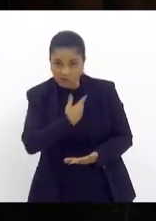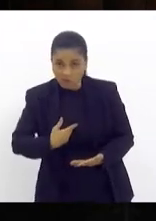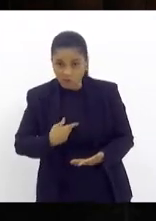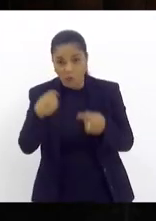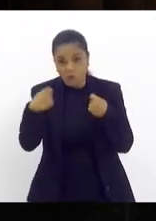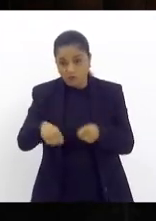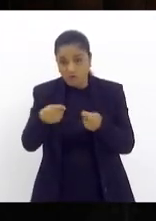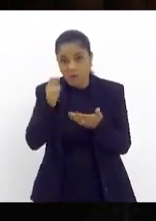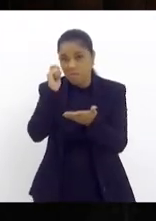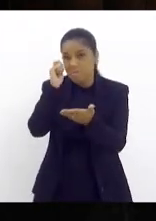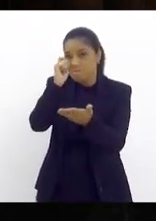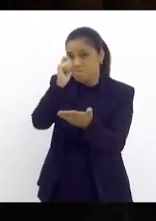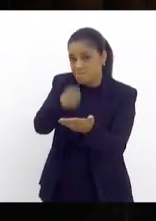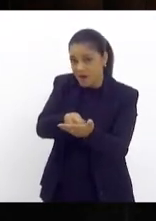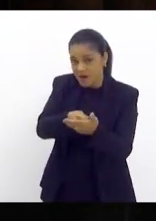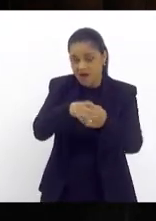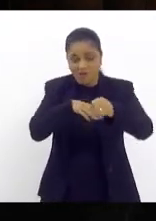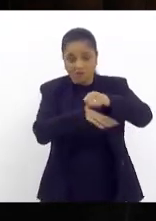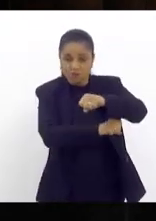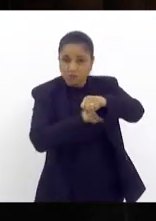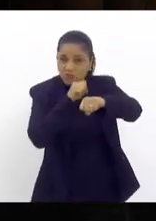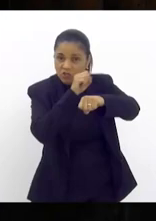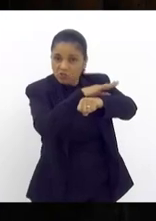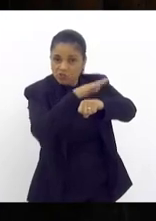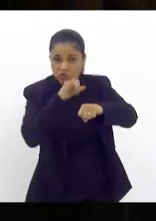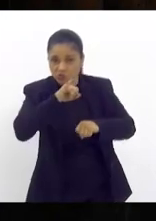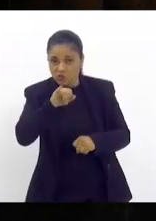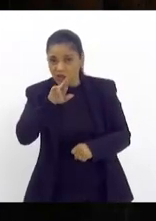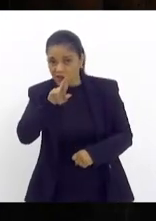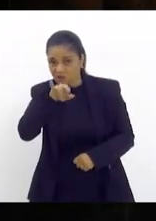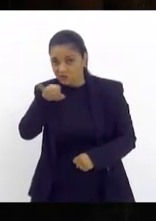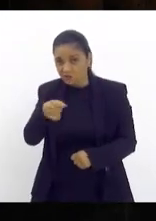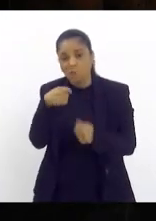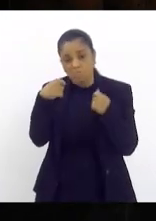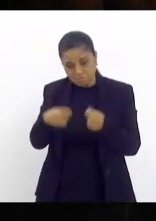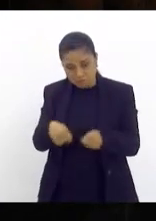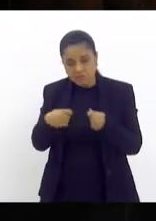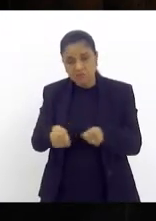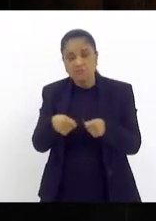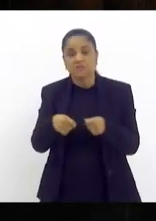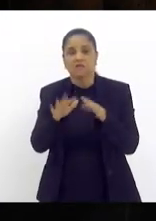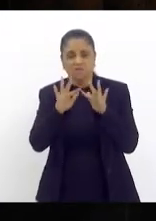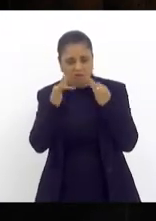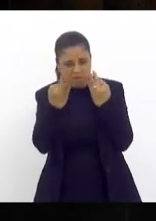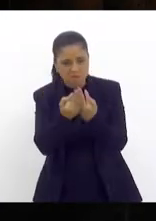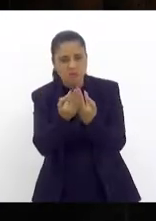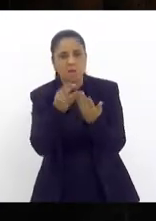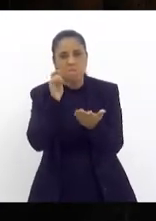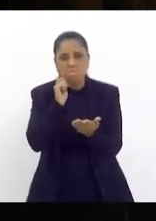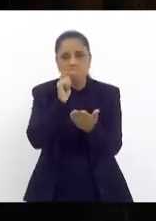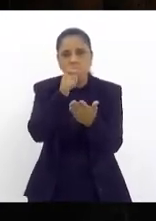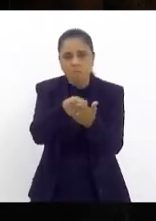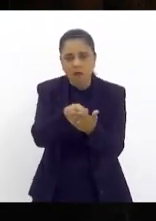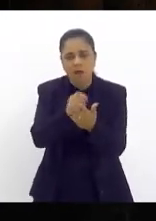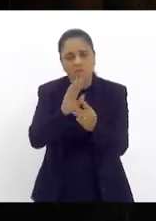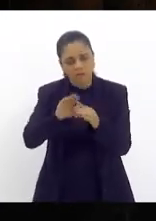pago, o Super RJ tem que ser mantido, o Super RJ tem que atender as famílias para além do período